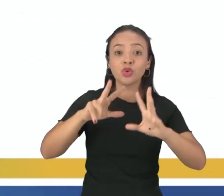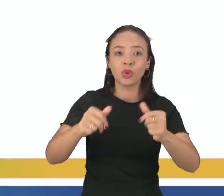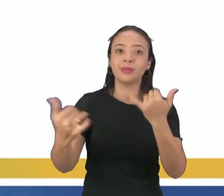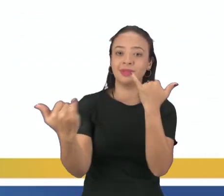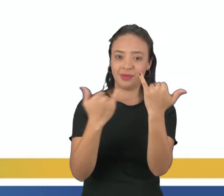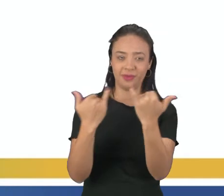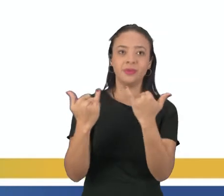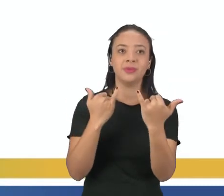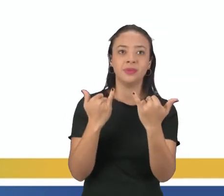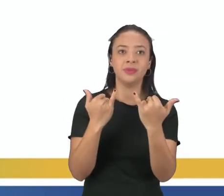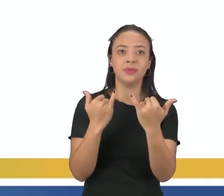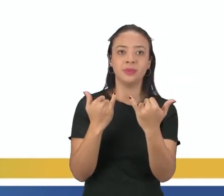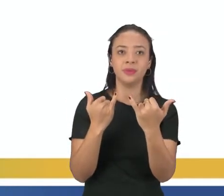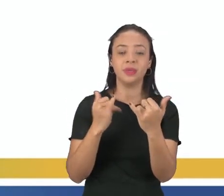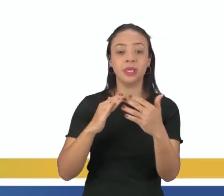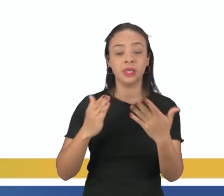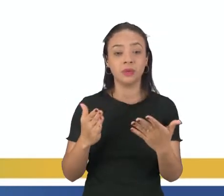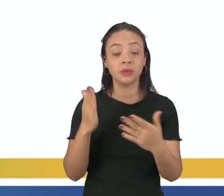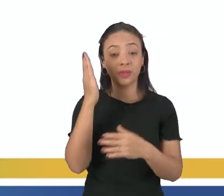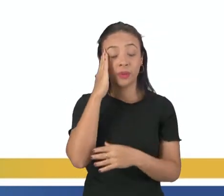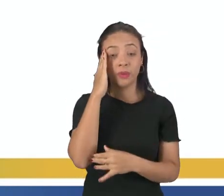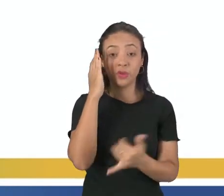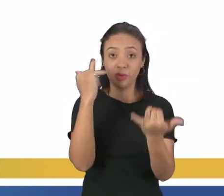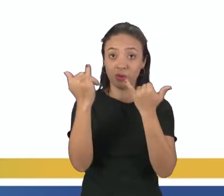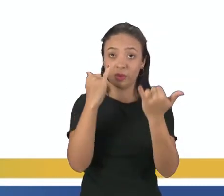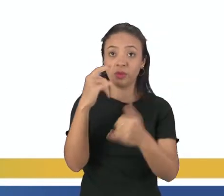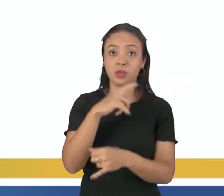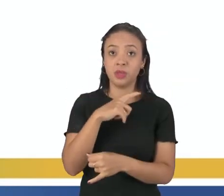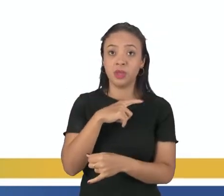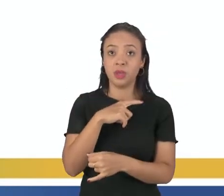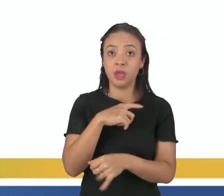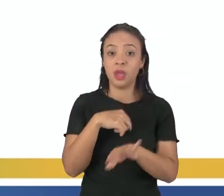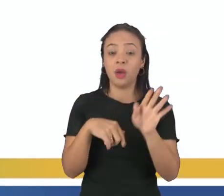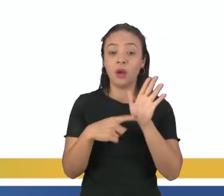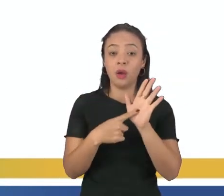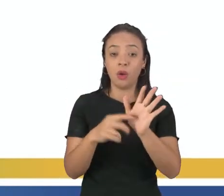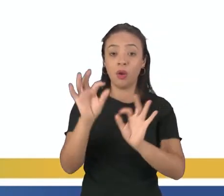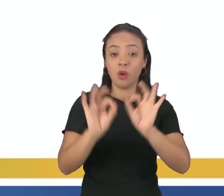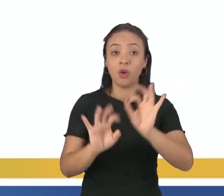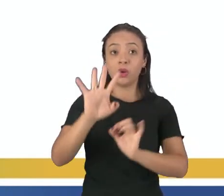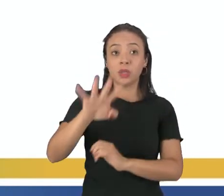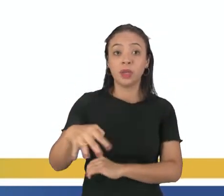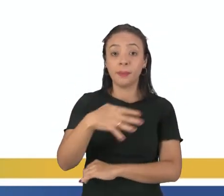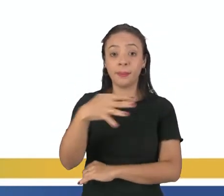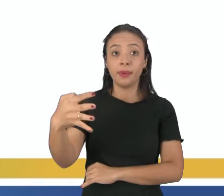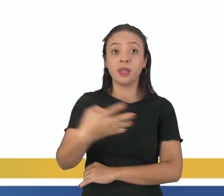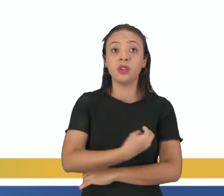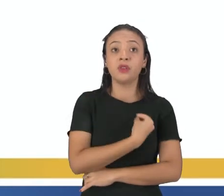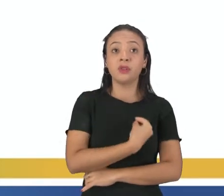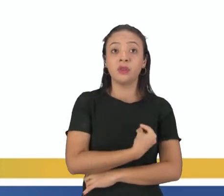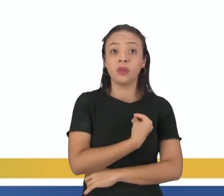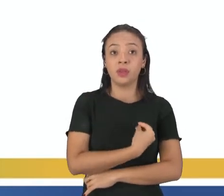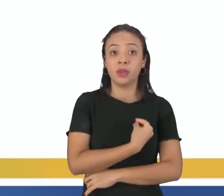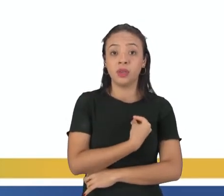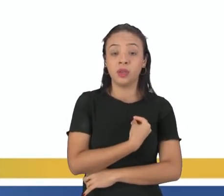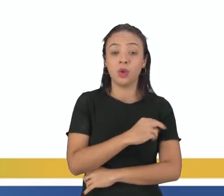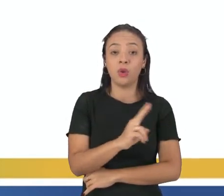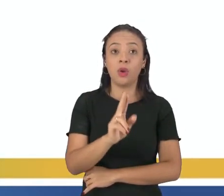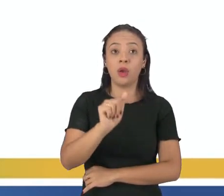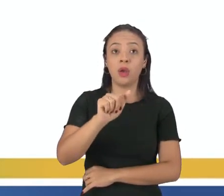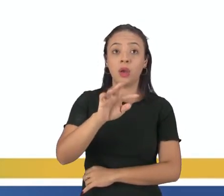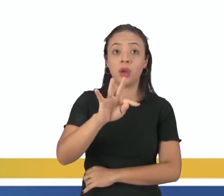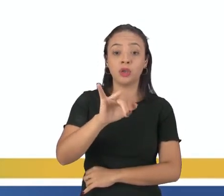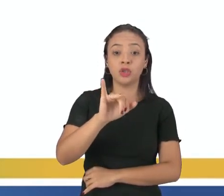dados. Considerando os dados do exemplo, vamos representá-los em uma tabela de frequência da variável